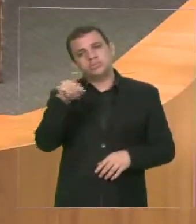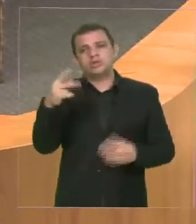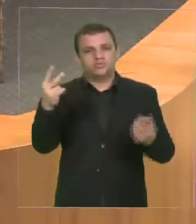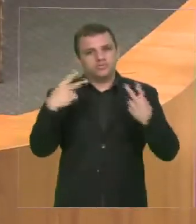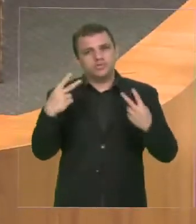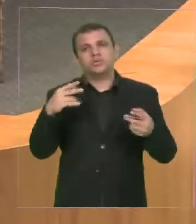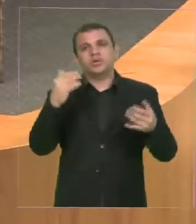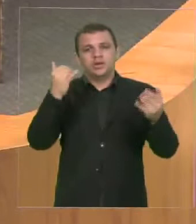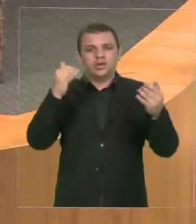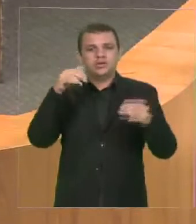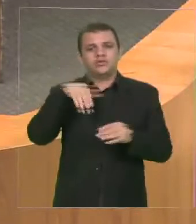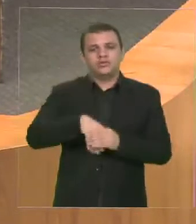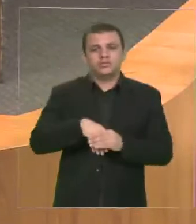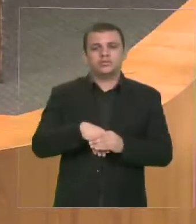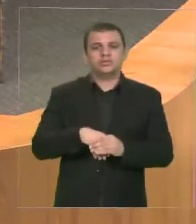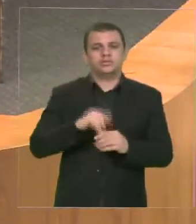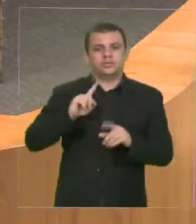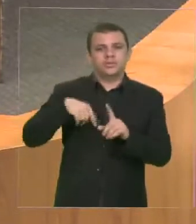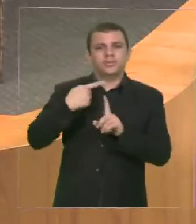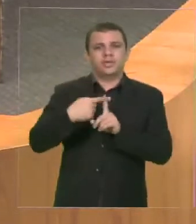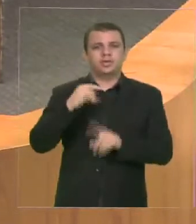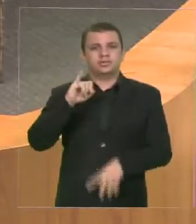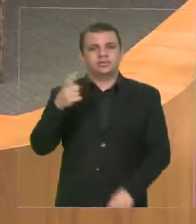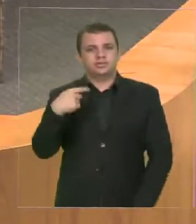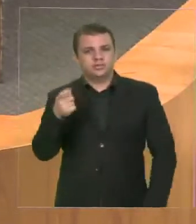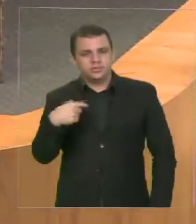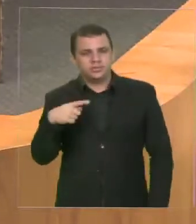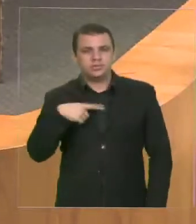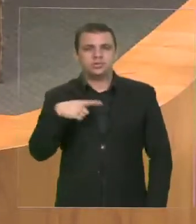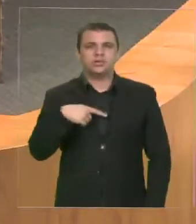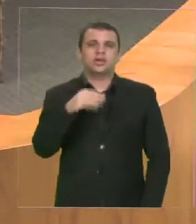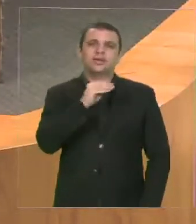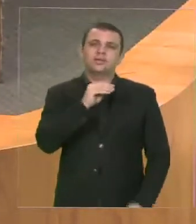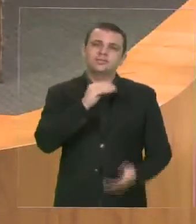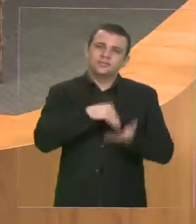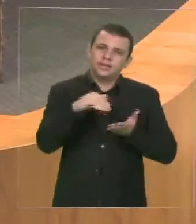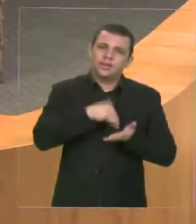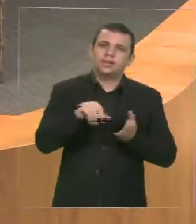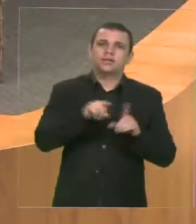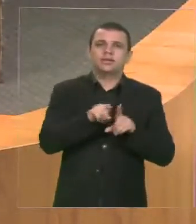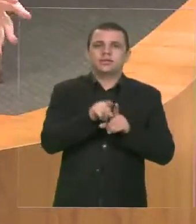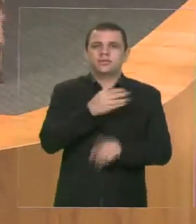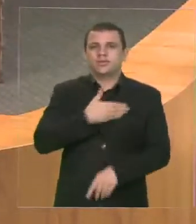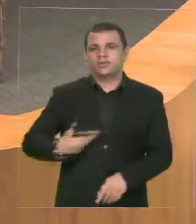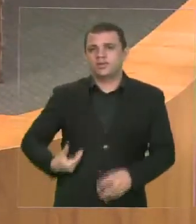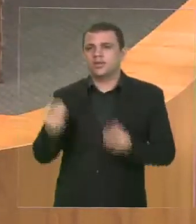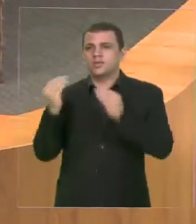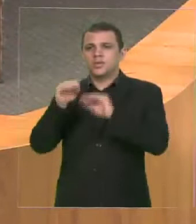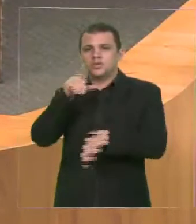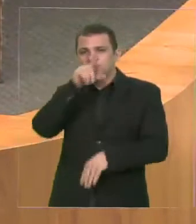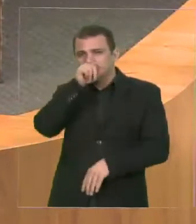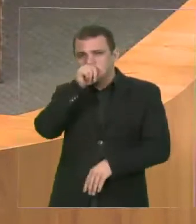e que os secretários, o próprio governador, que de forma muito agressiva foi até ao seu Twitter